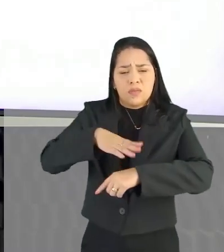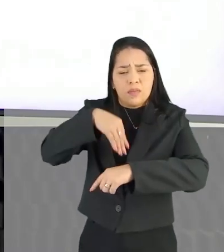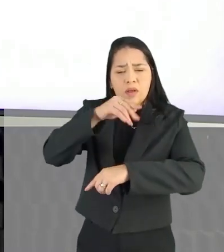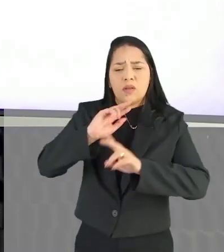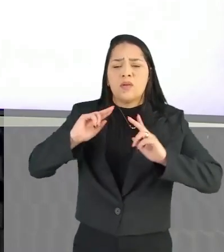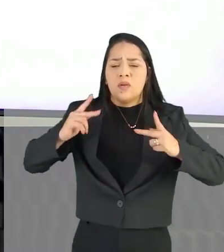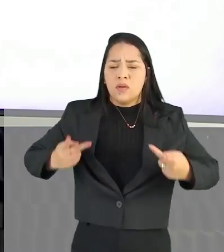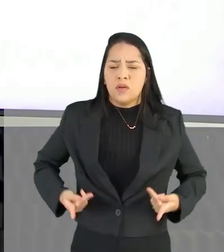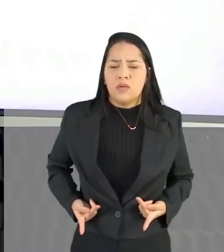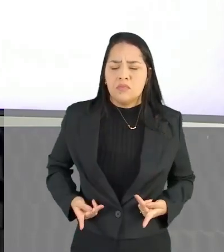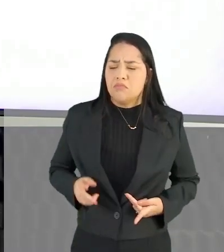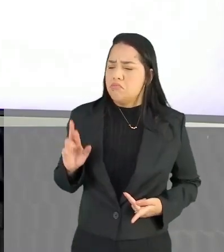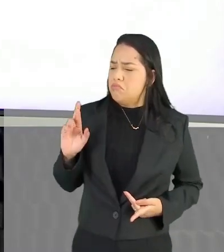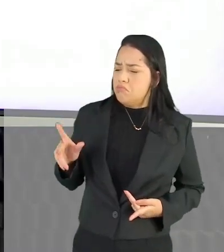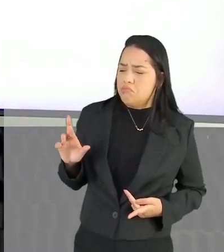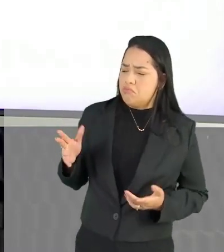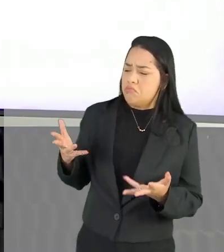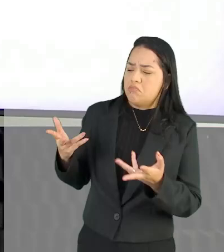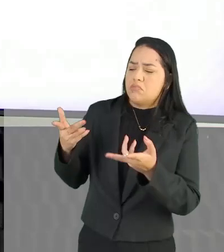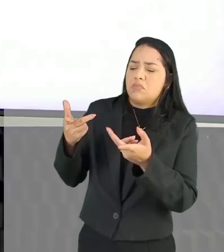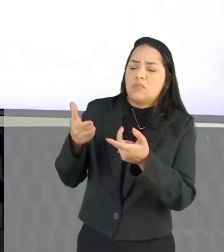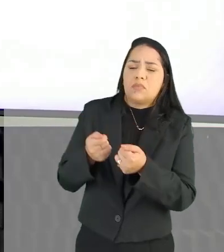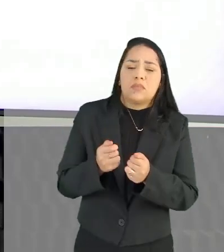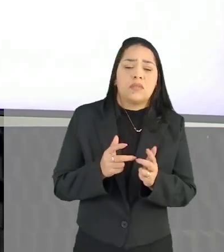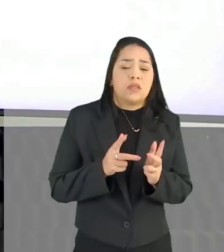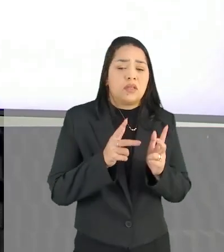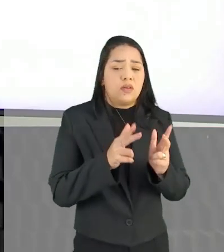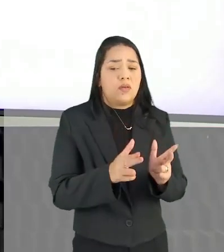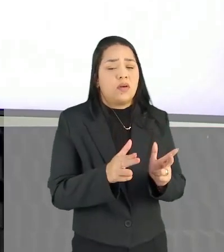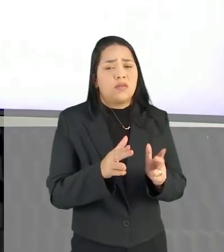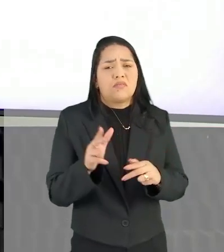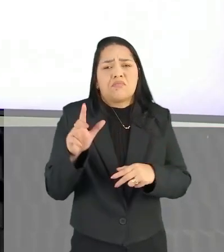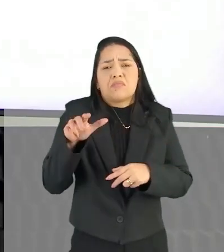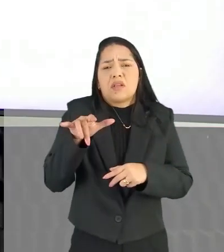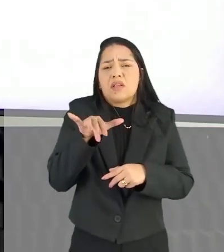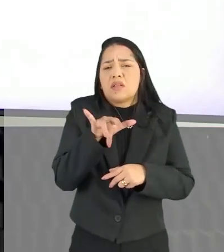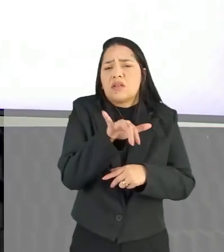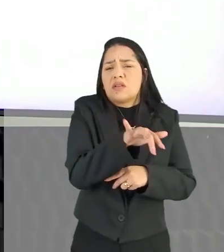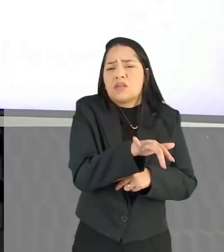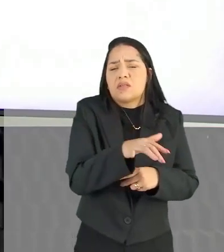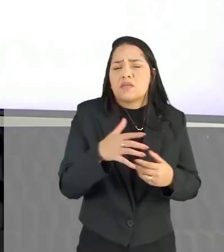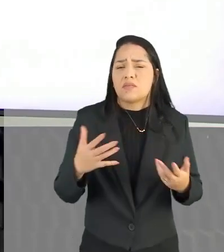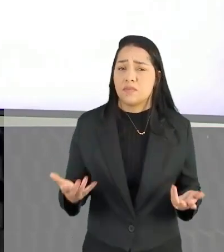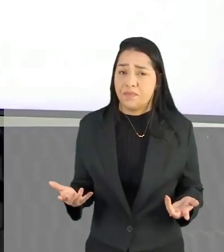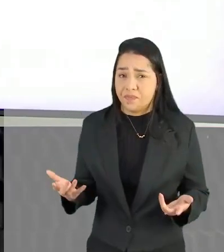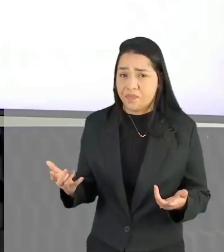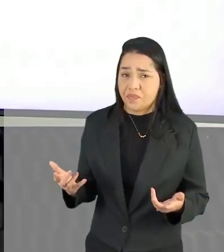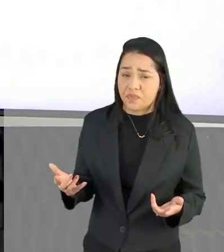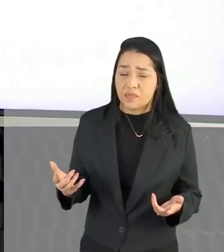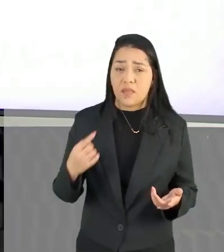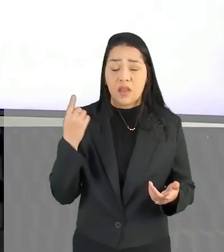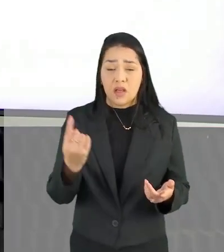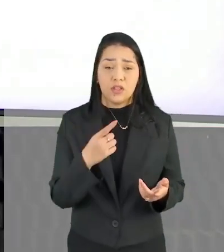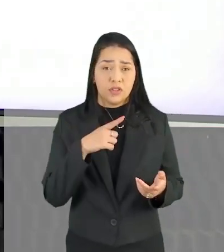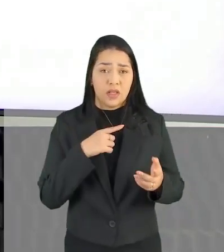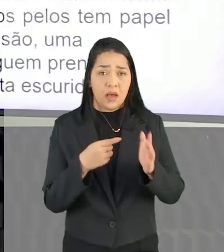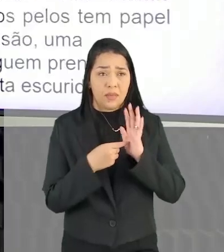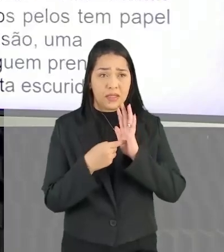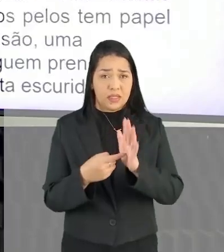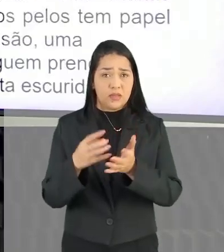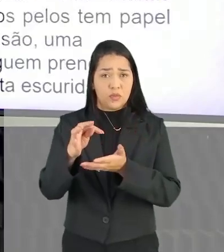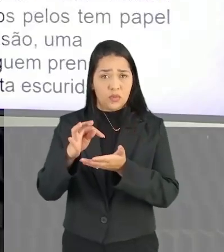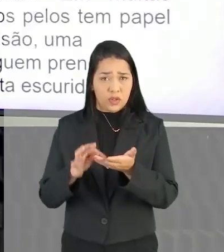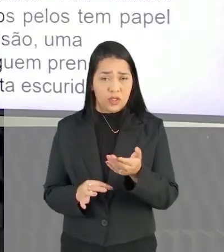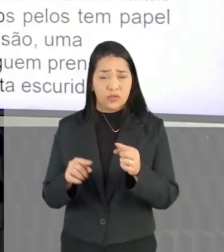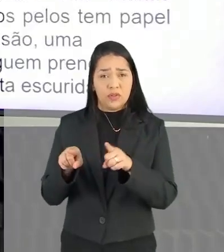porque os pelos humanos não são tão eficientes como órgãos sensoriais como os das aranhas, né? A gente tem a apresentação do